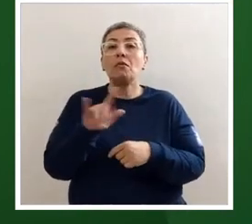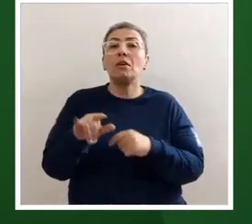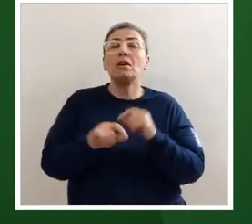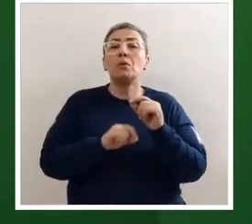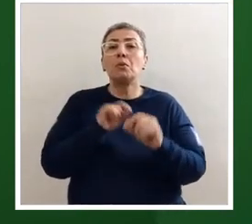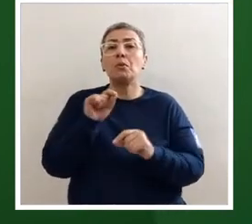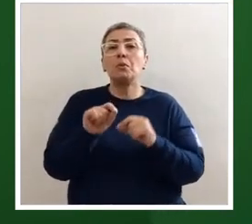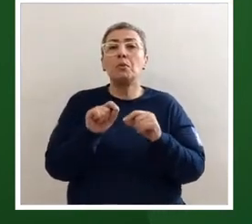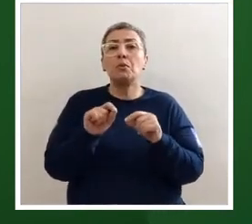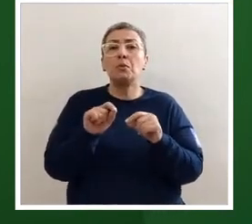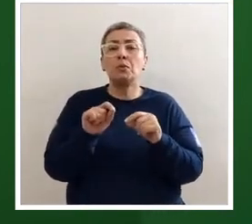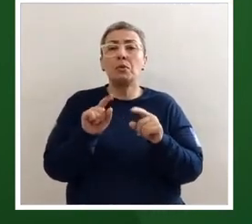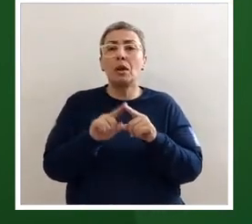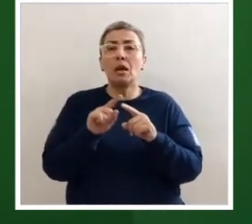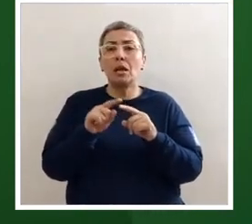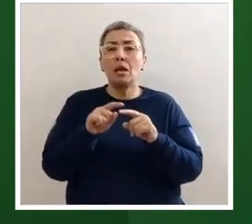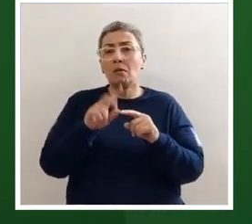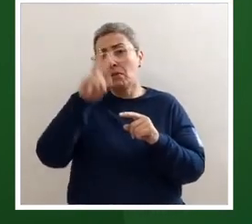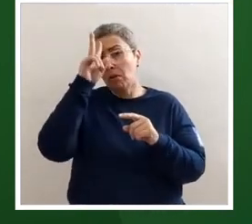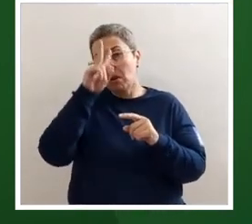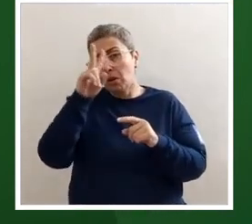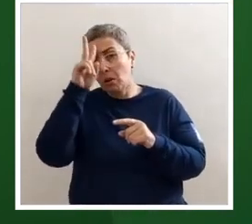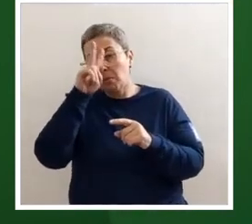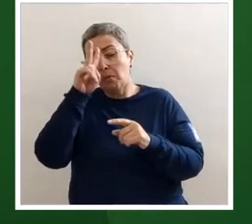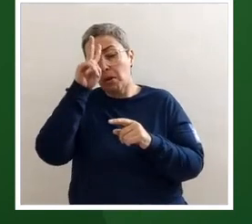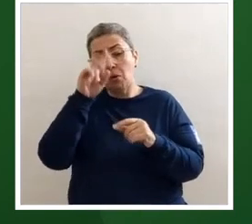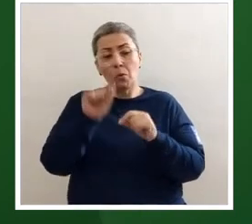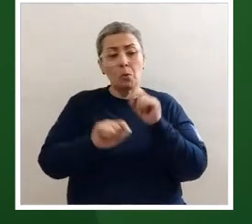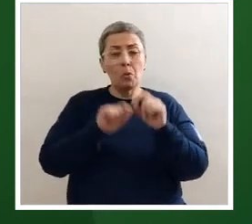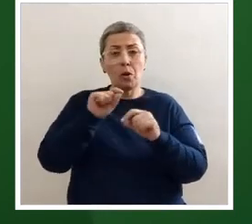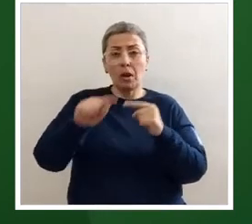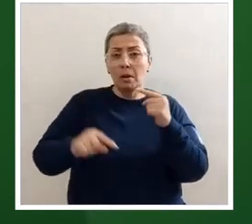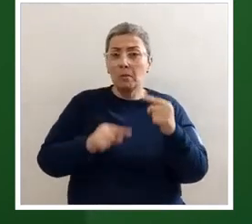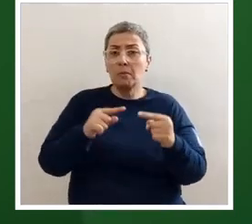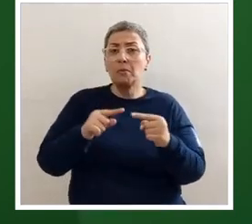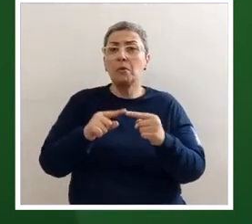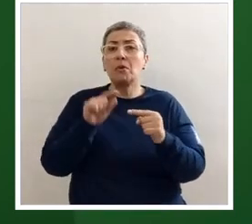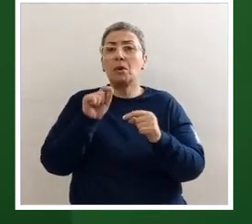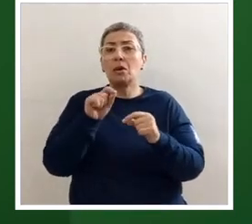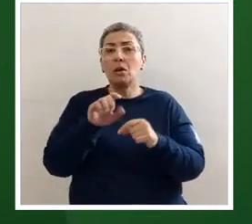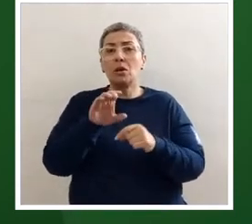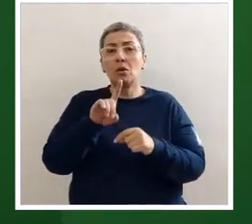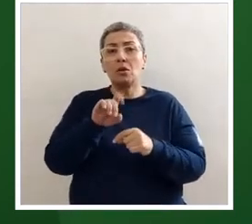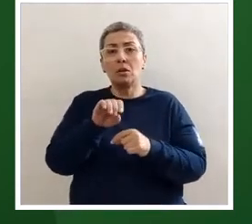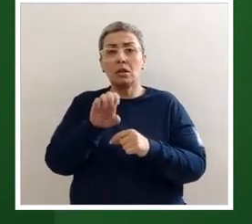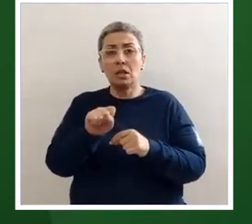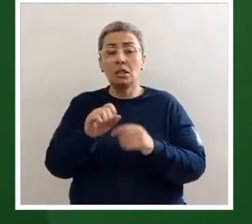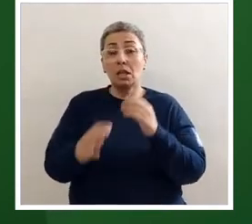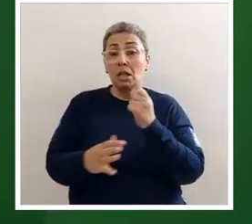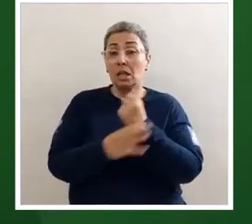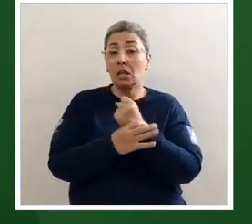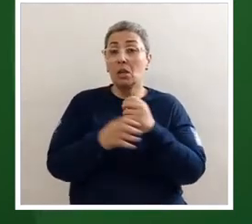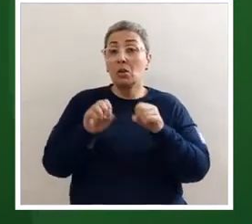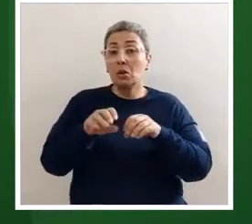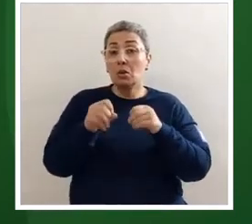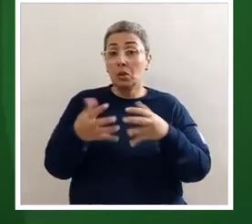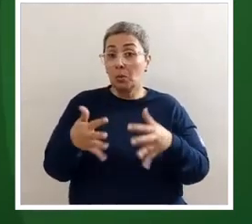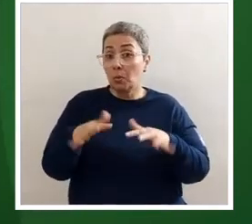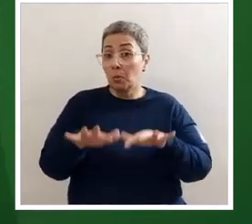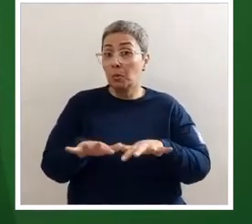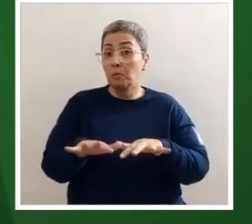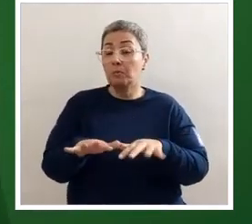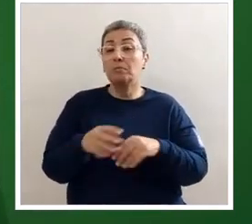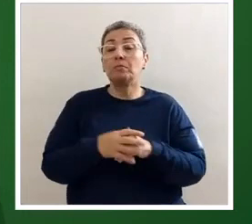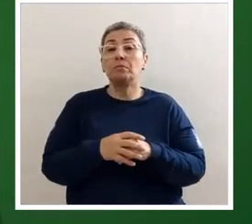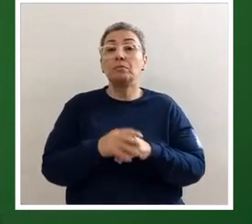gente retoma aqui então este objetivo da UBS que é garantir uma educação inclusiva